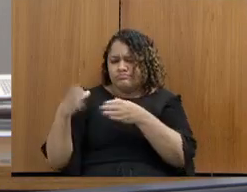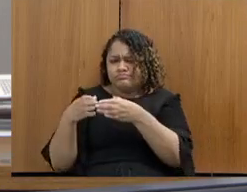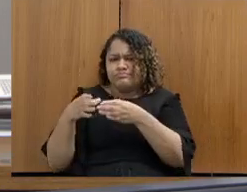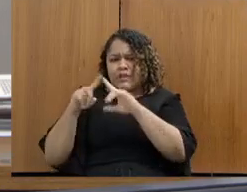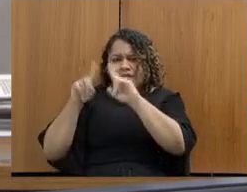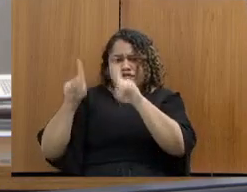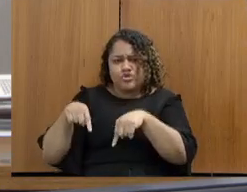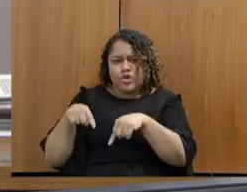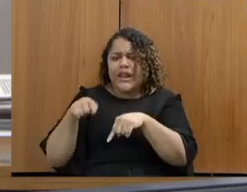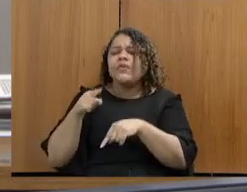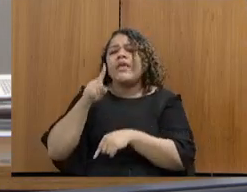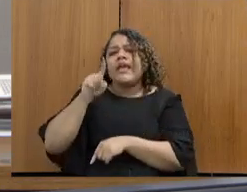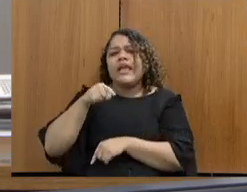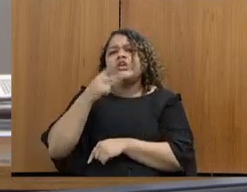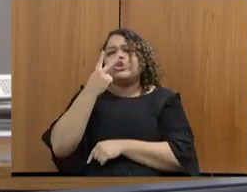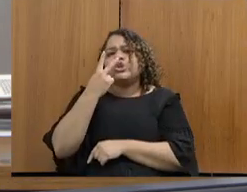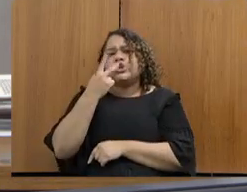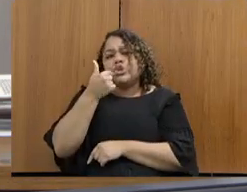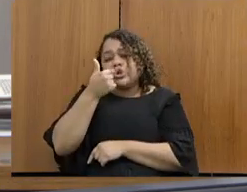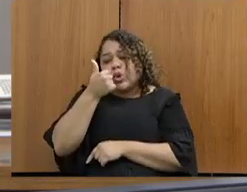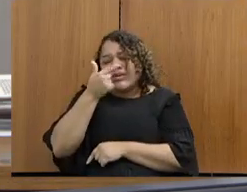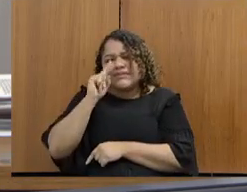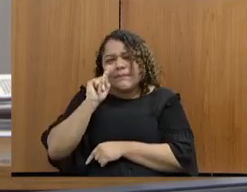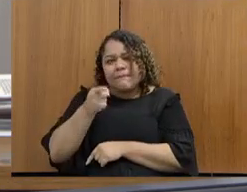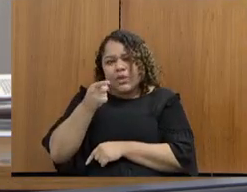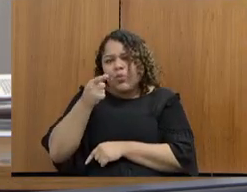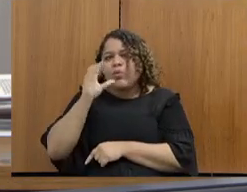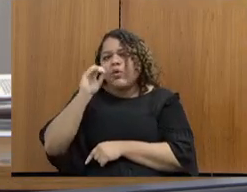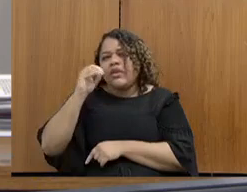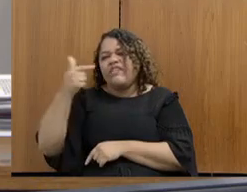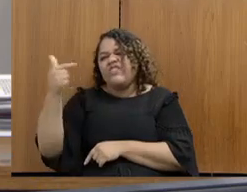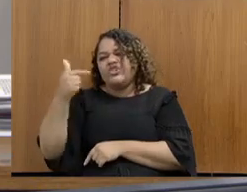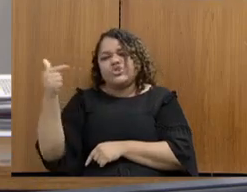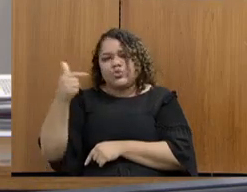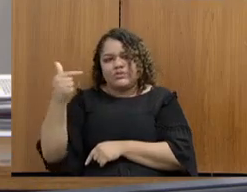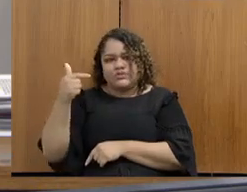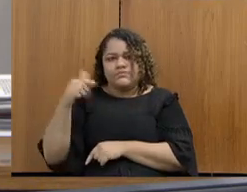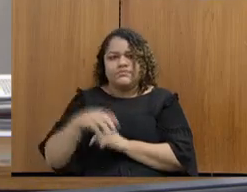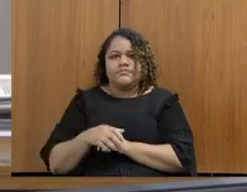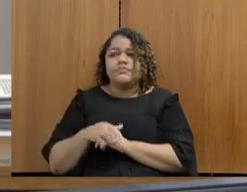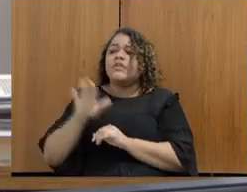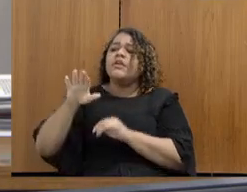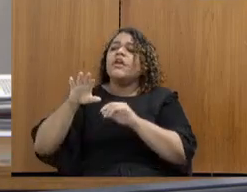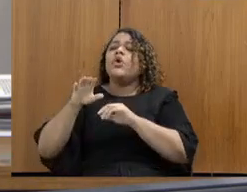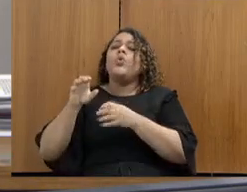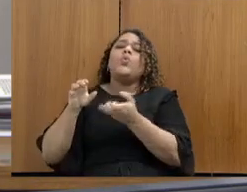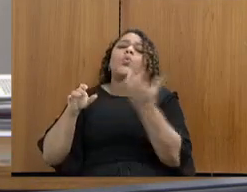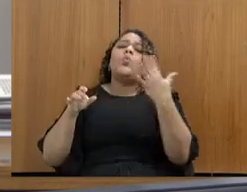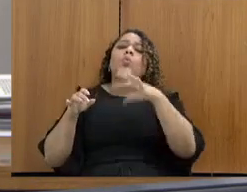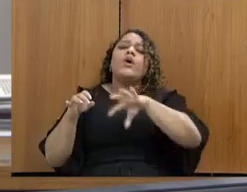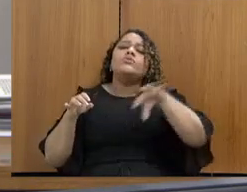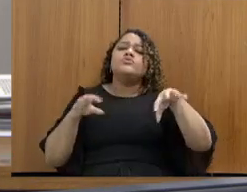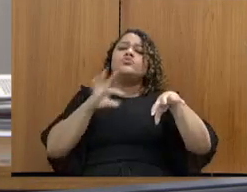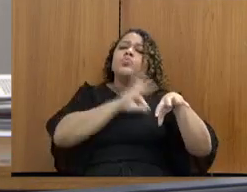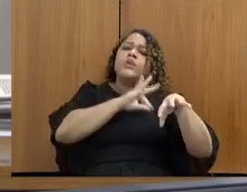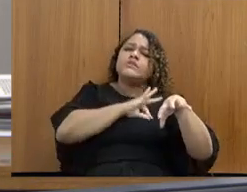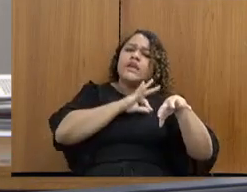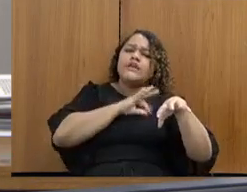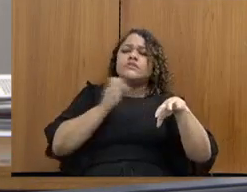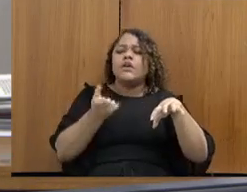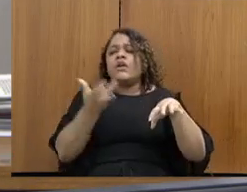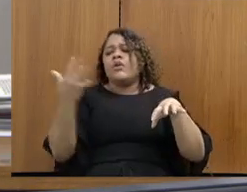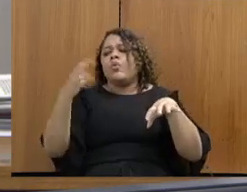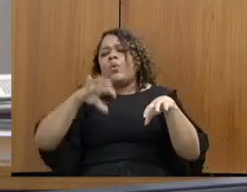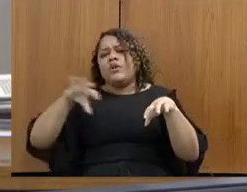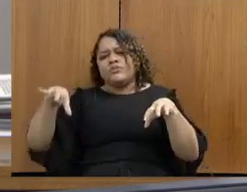da Corporação Polícia Civil primeiro quantos policiais e Quantos servidores atrativos é bom saber quantos são policiais e